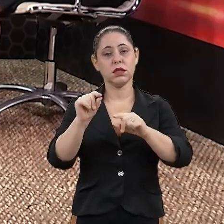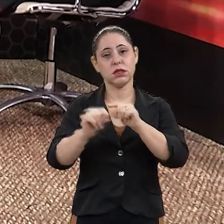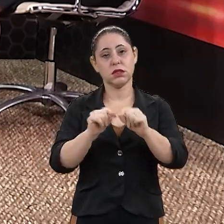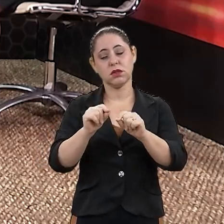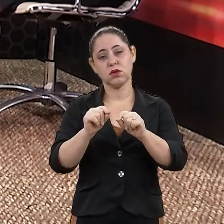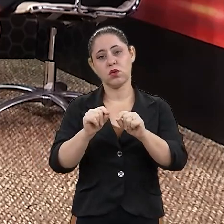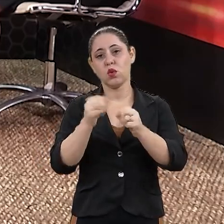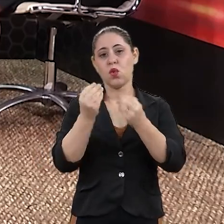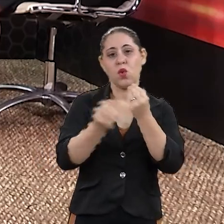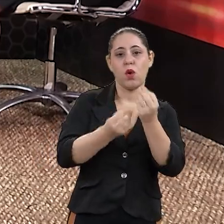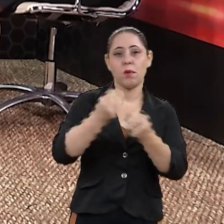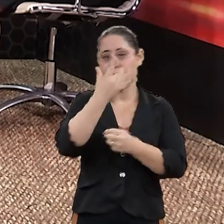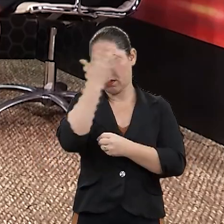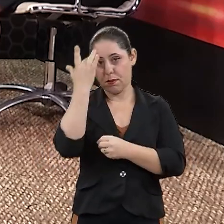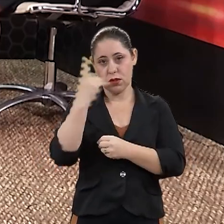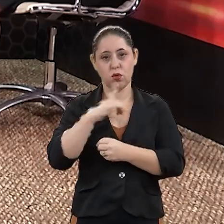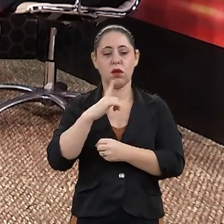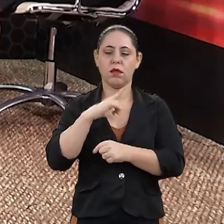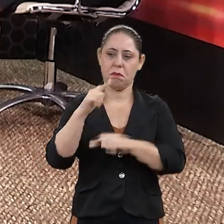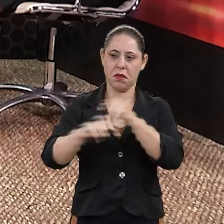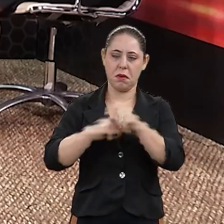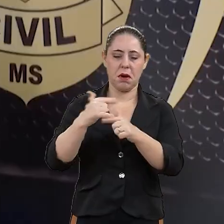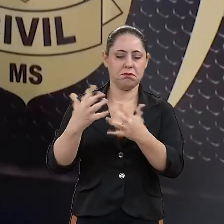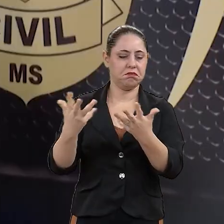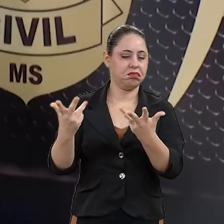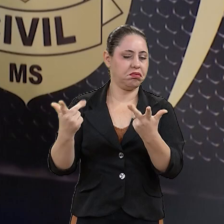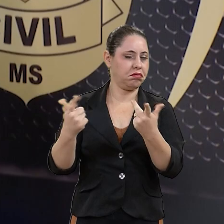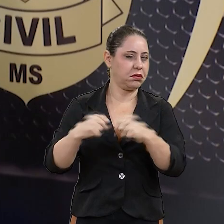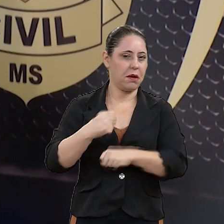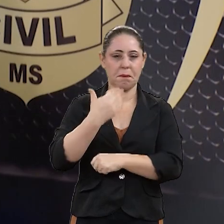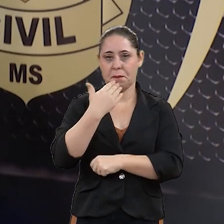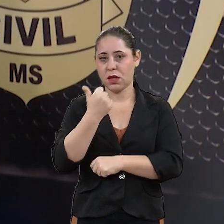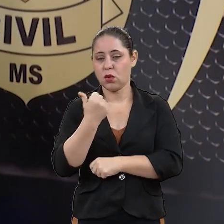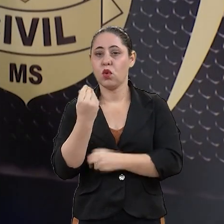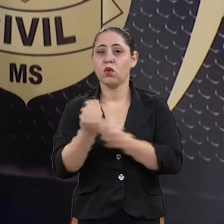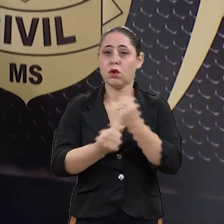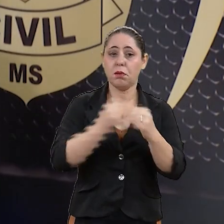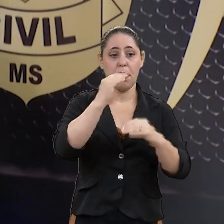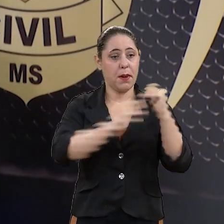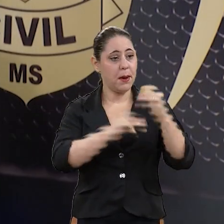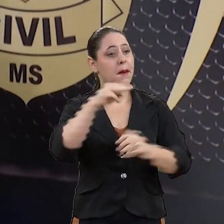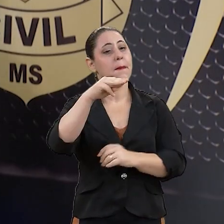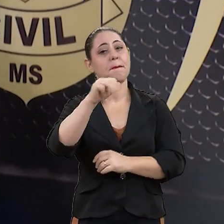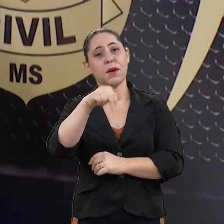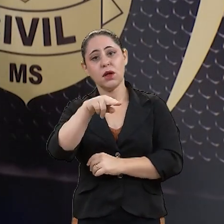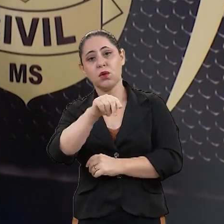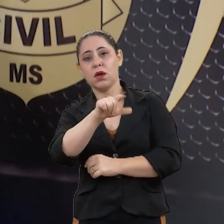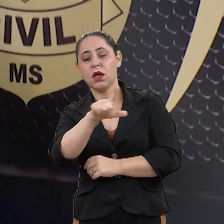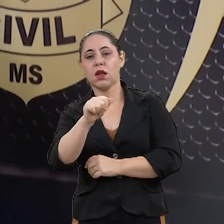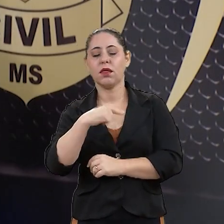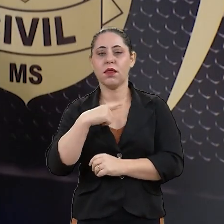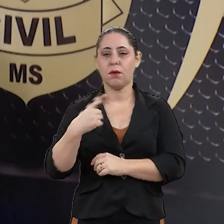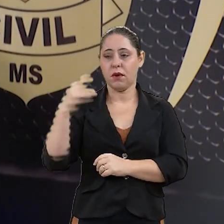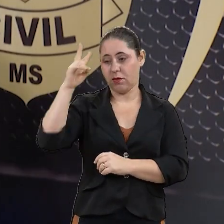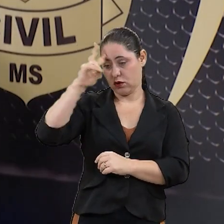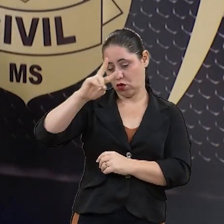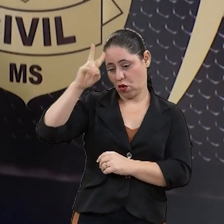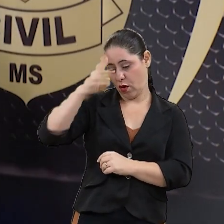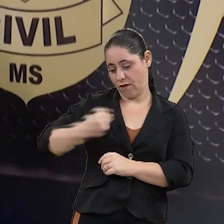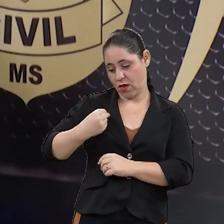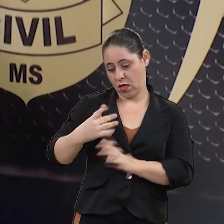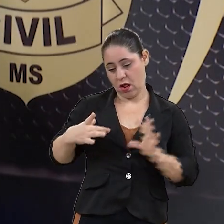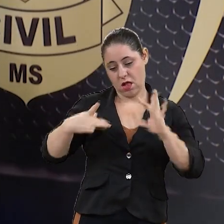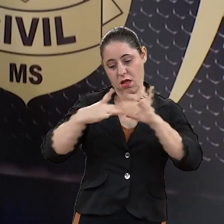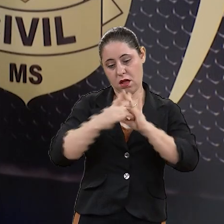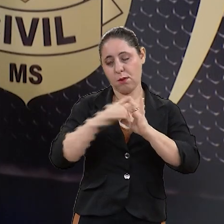que a tendência é essa. Mas como tem pessoas que trabalham muito melhor com isso, pessoas, assim, que eu falo, como a Manuela falou, que tem uma história de vida ligada a